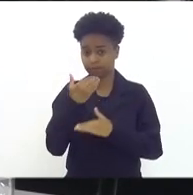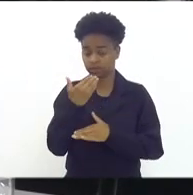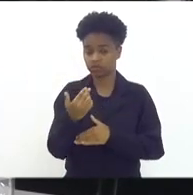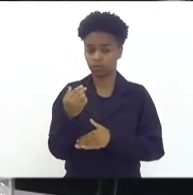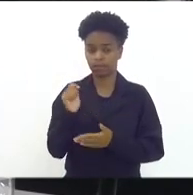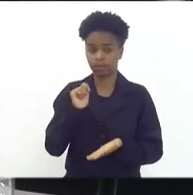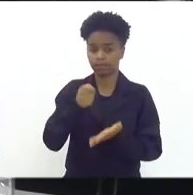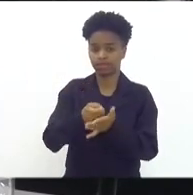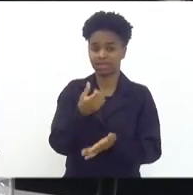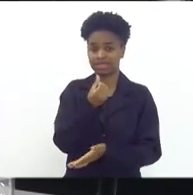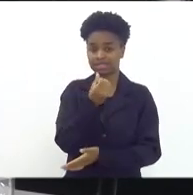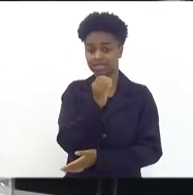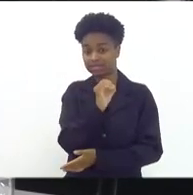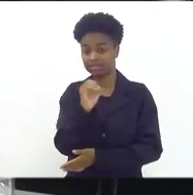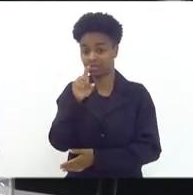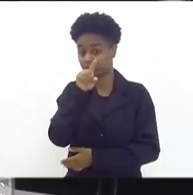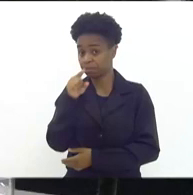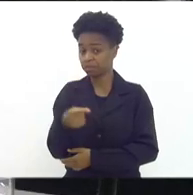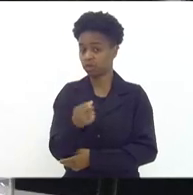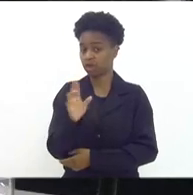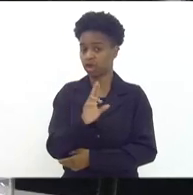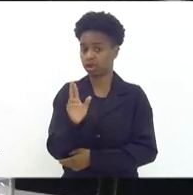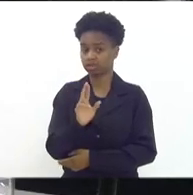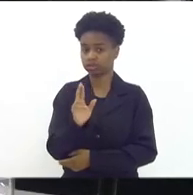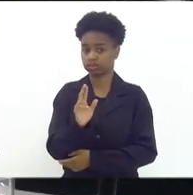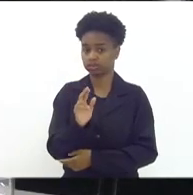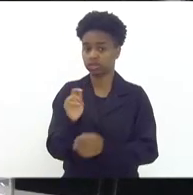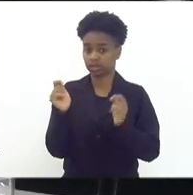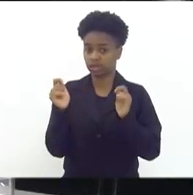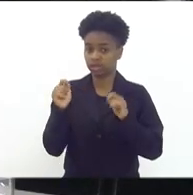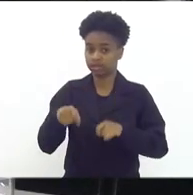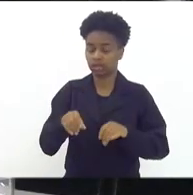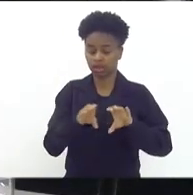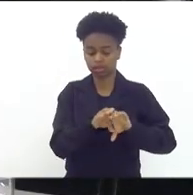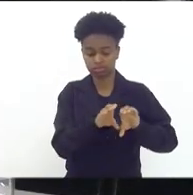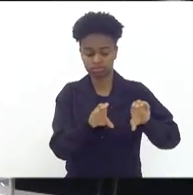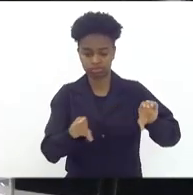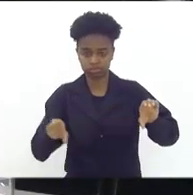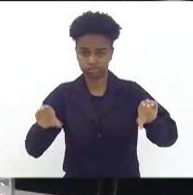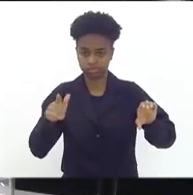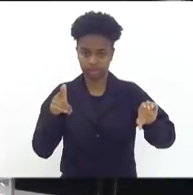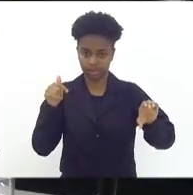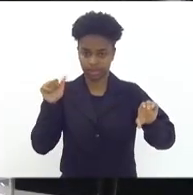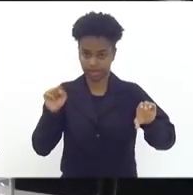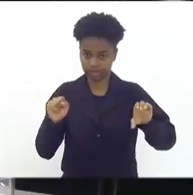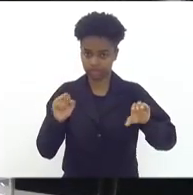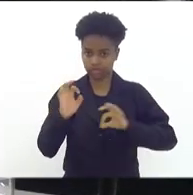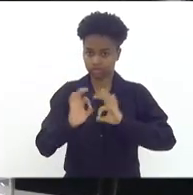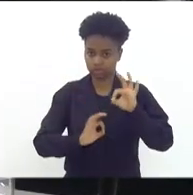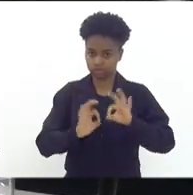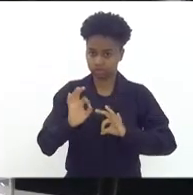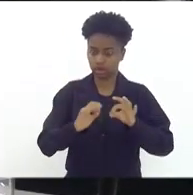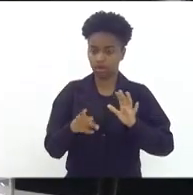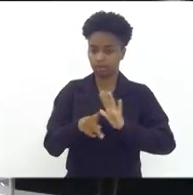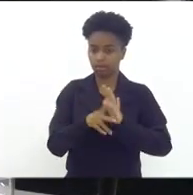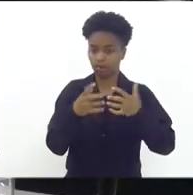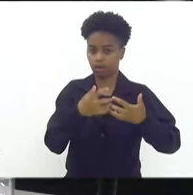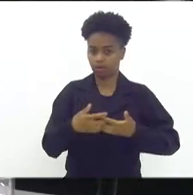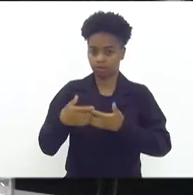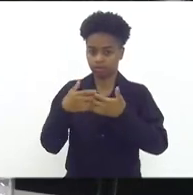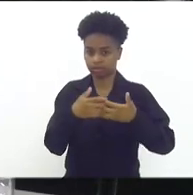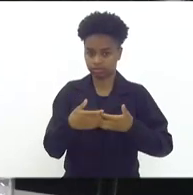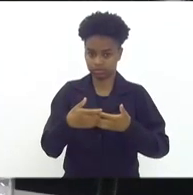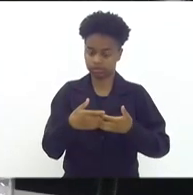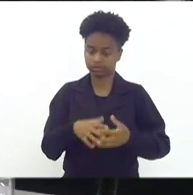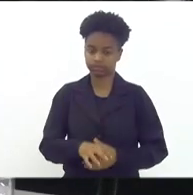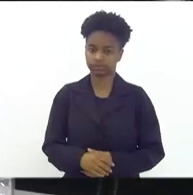para que seja instalado esse esse gás de carreta que é o gás GNC em